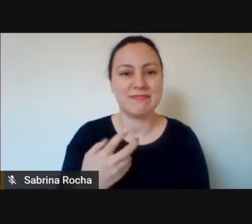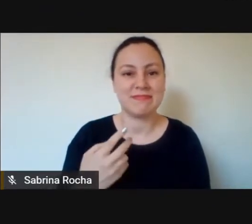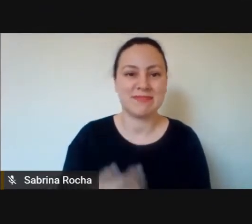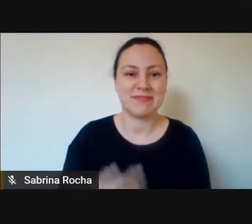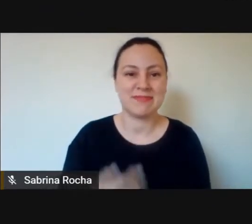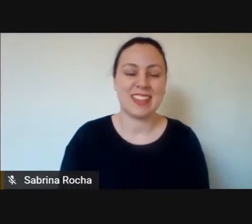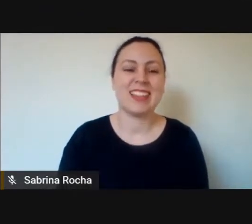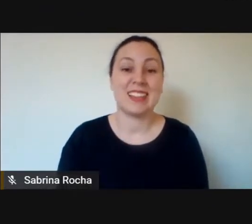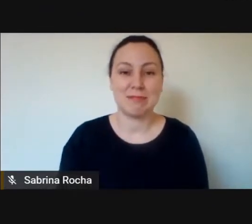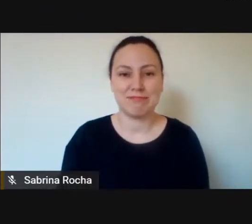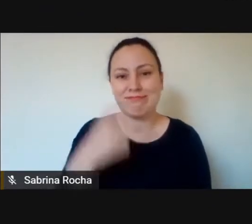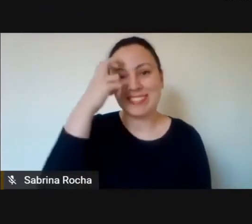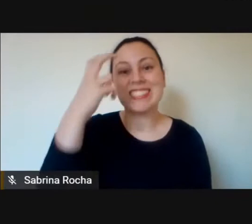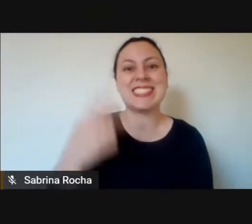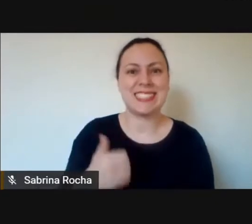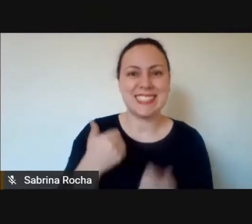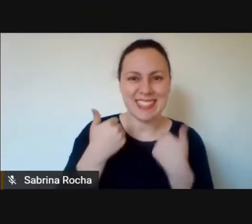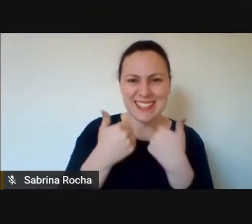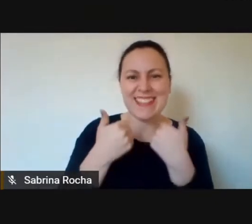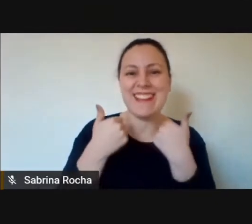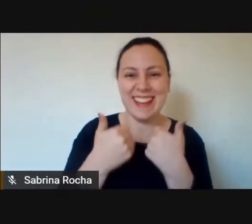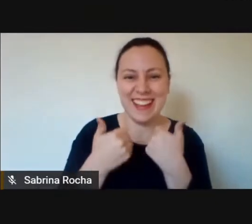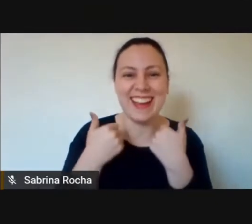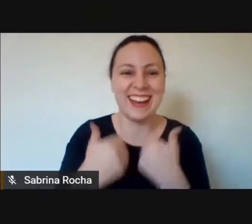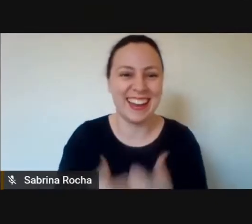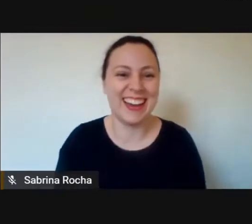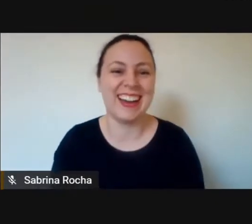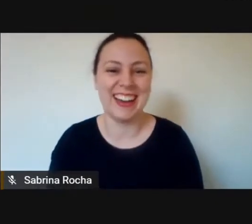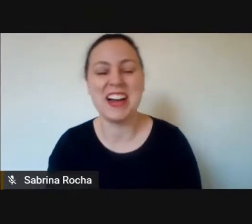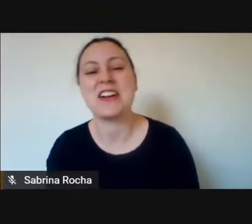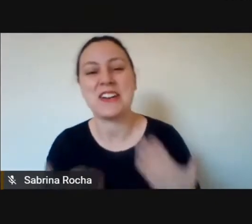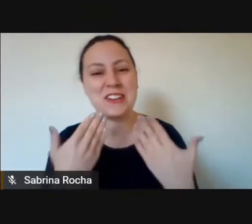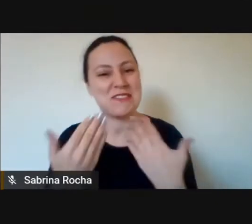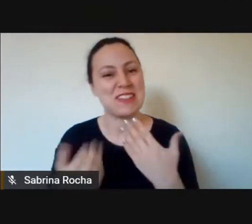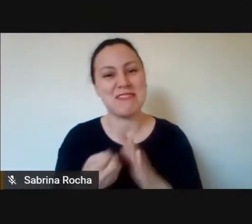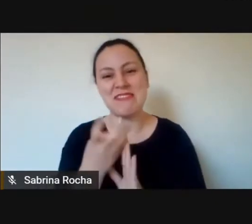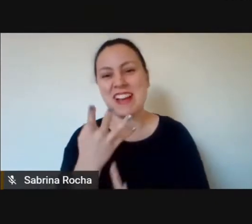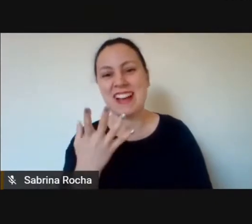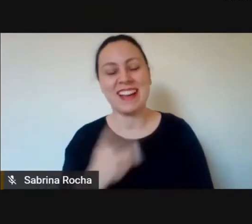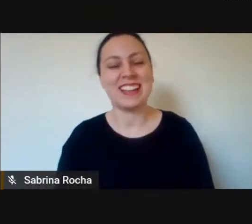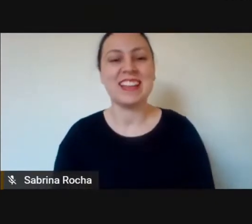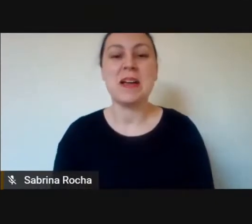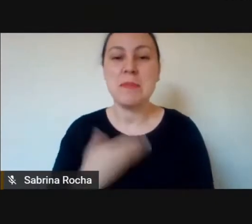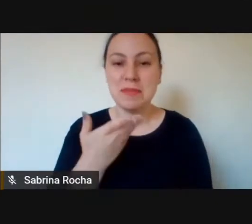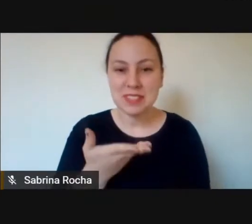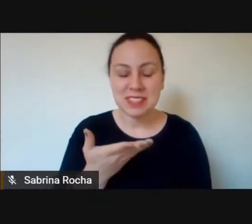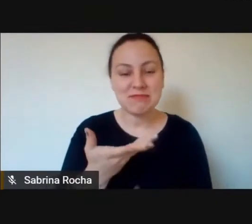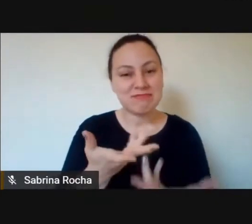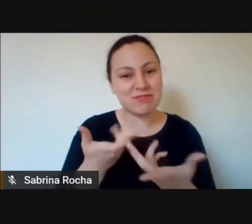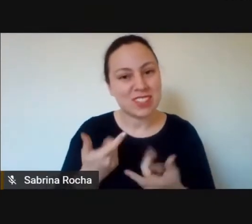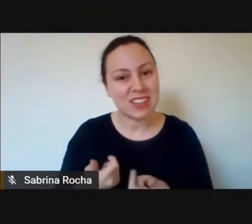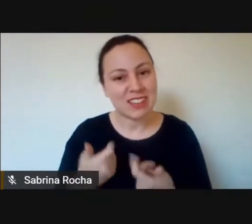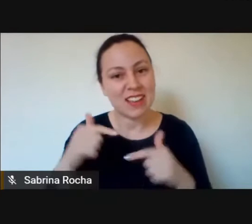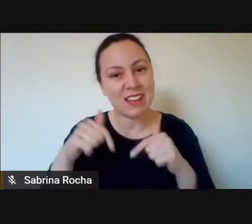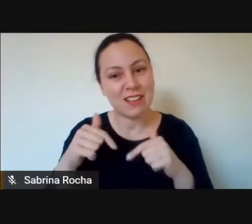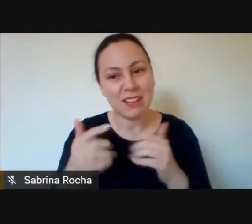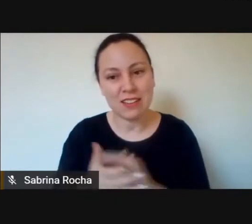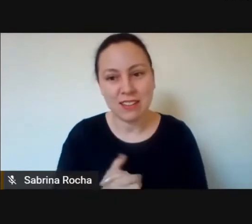mais sábias, não é isso, Sabrina? Com todas essas conversas. E para você que está chegando agora,